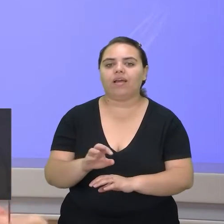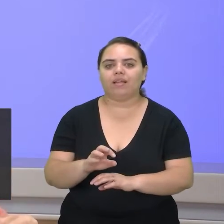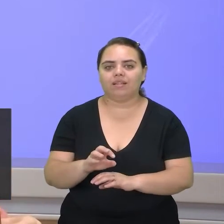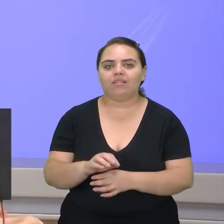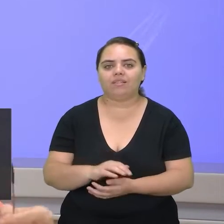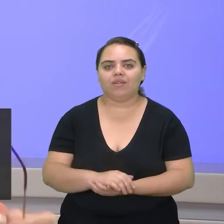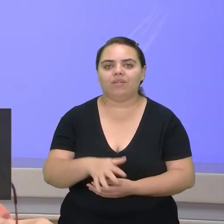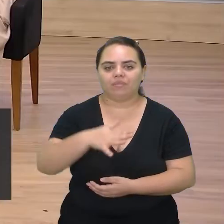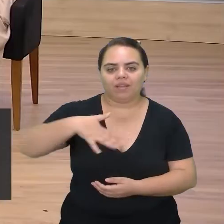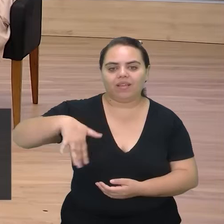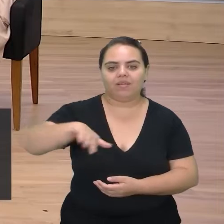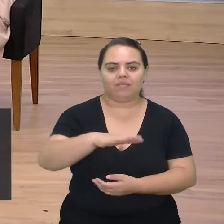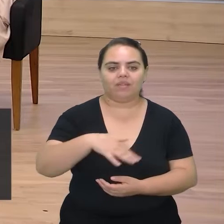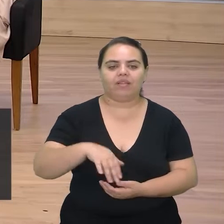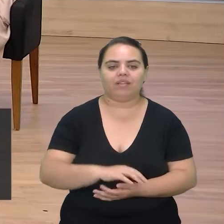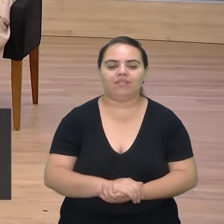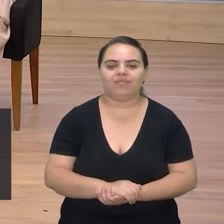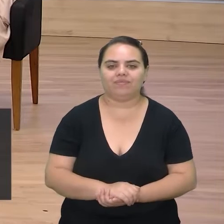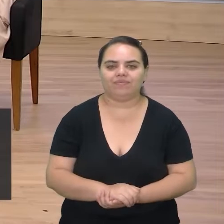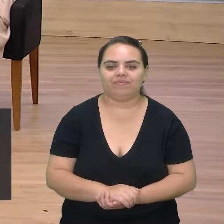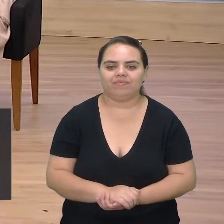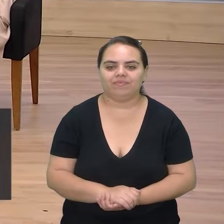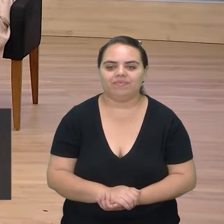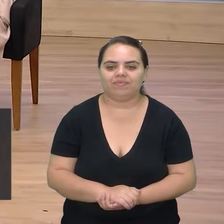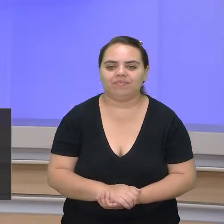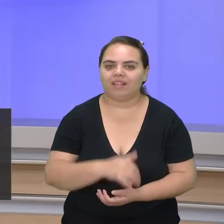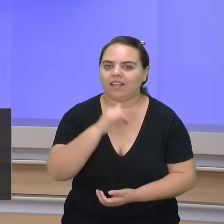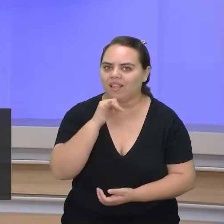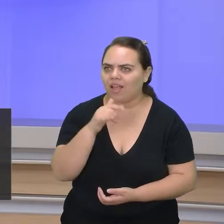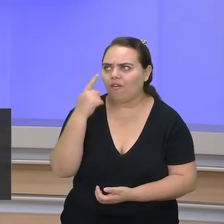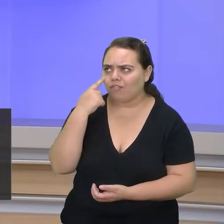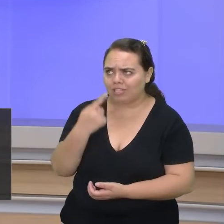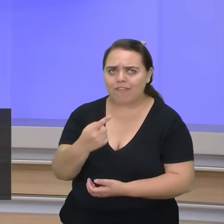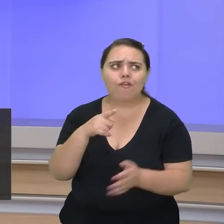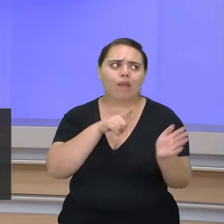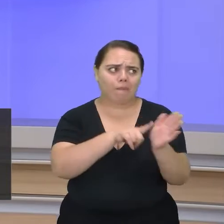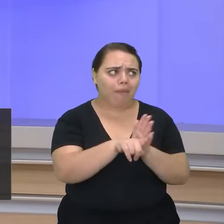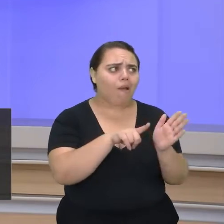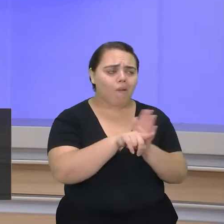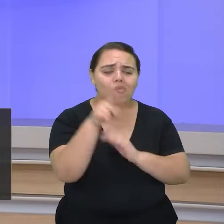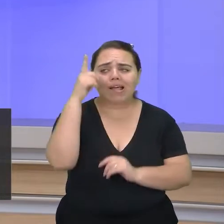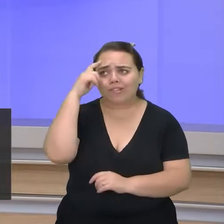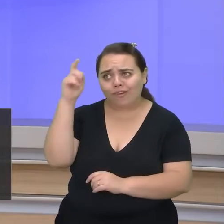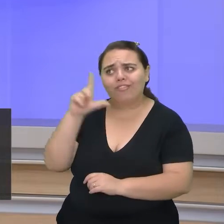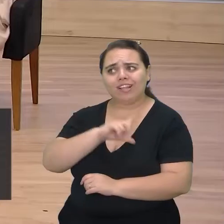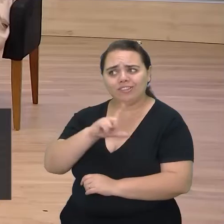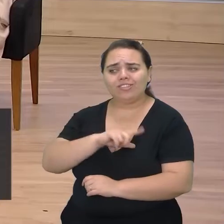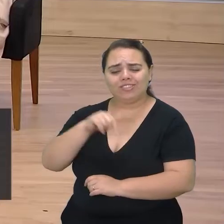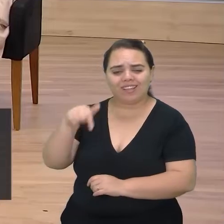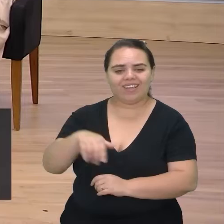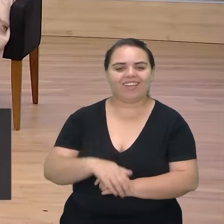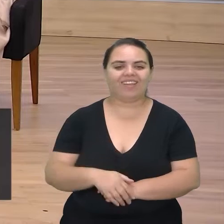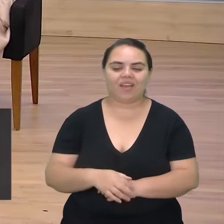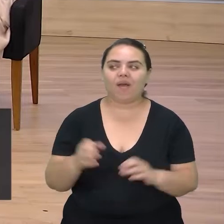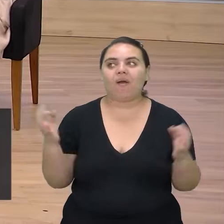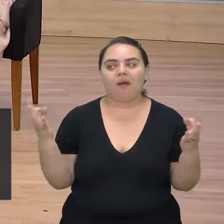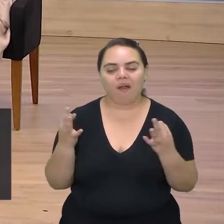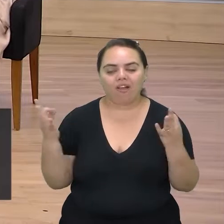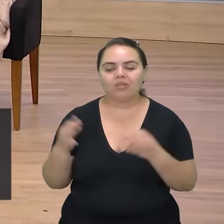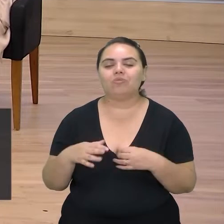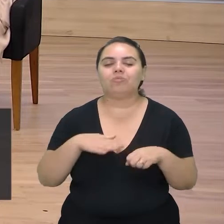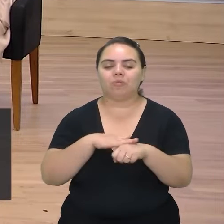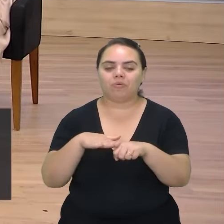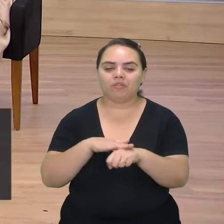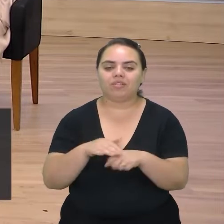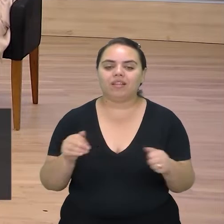crítica. Ótimo, perfeito, vamos lá. Legal? Tá bom. Você viu que a gente tem aqui muita pergunta, Ai, né? que ótimo, vamos conversando aqui.